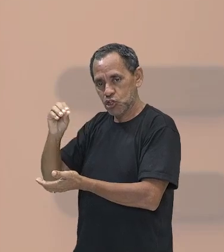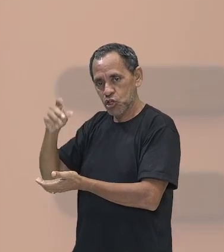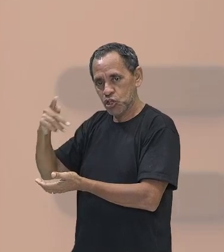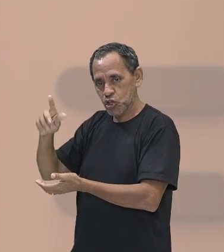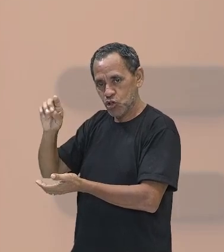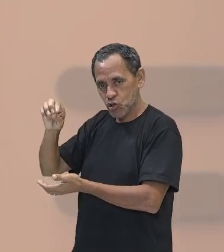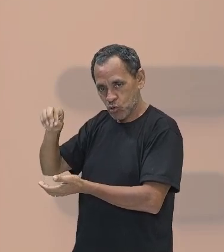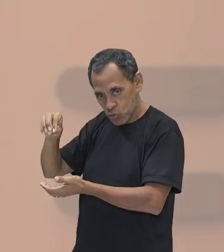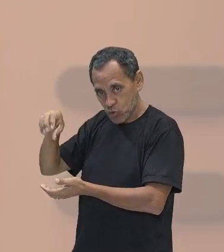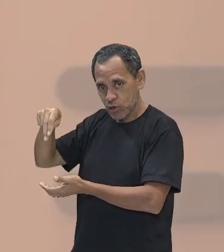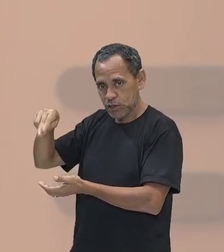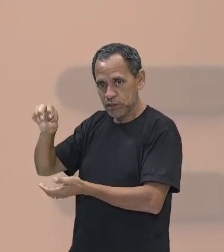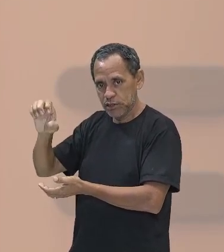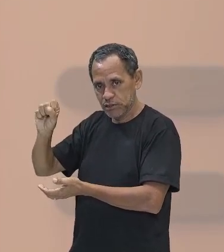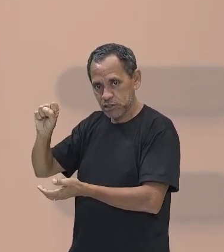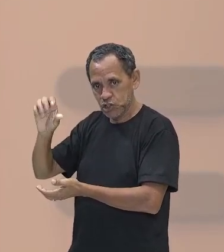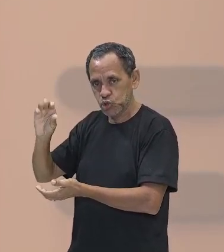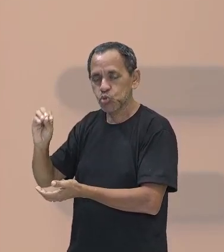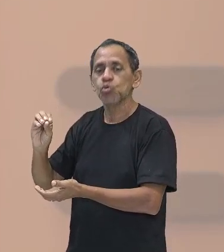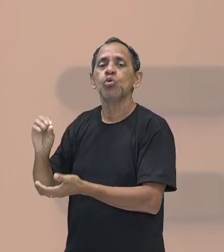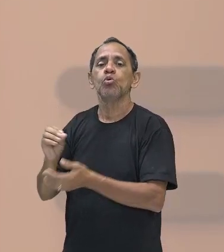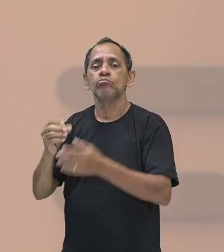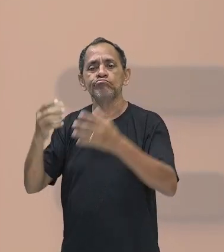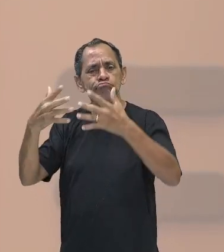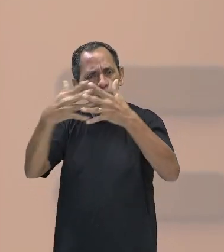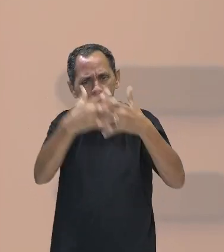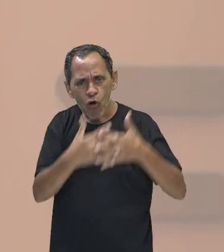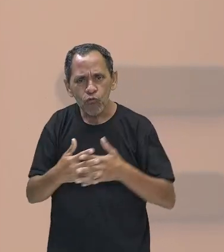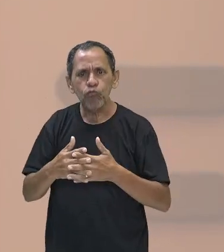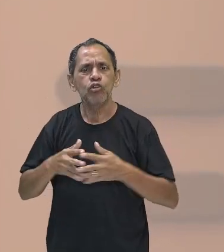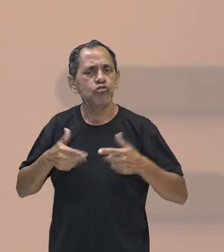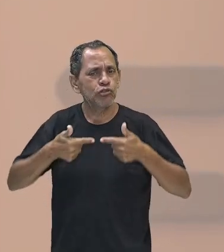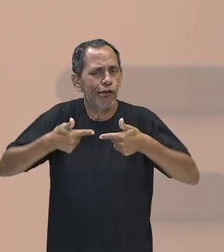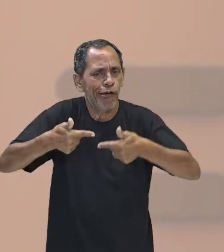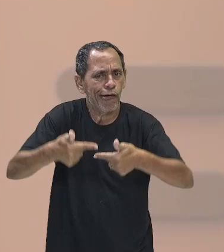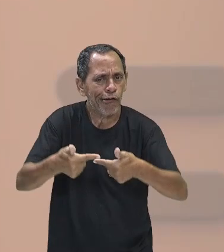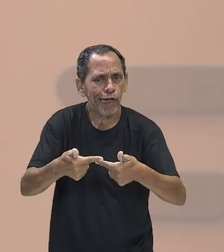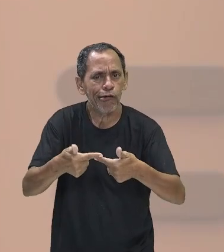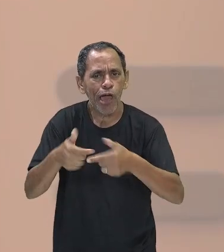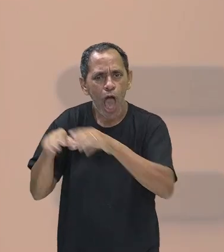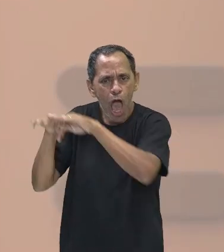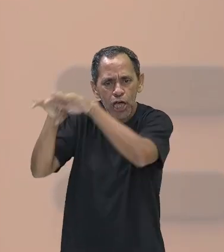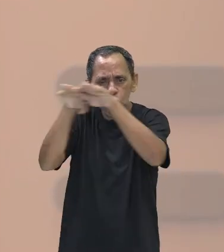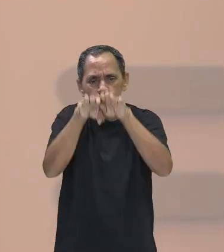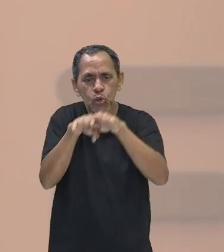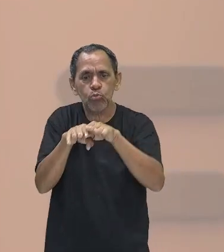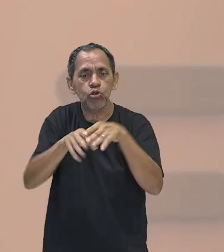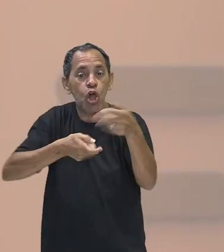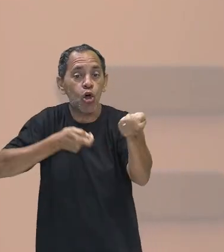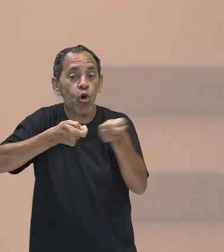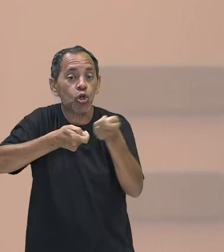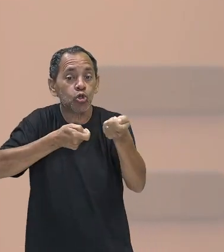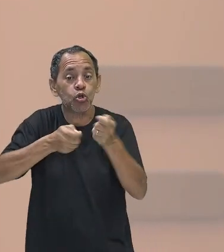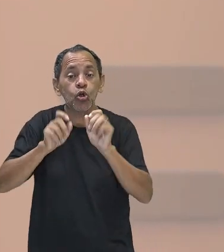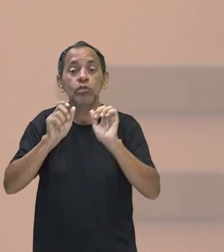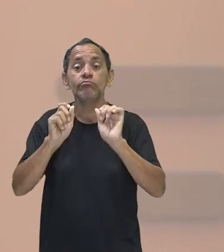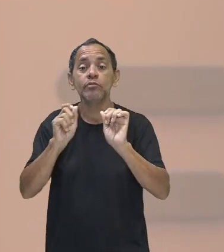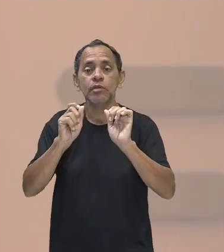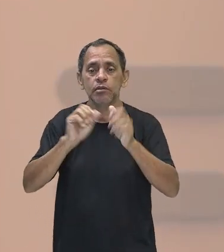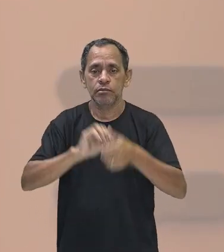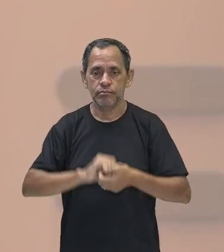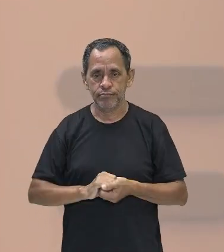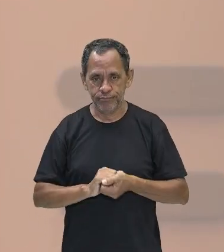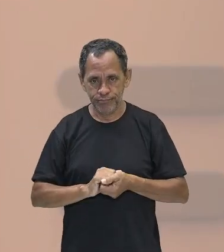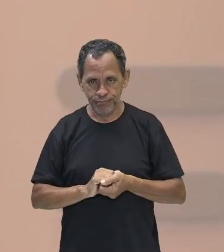começam, então, a brigar entre si pela hegemonia, então, aí do quê? De quem vai comandar aí esse cenário, então, do mundo